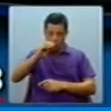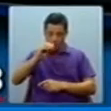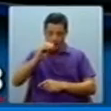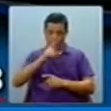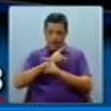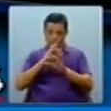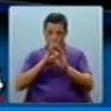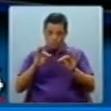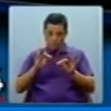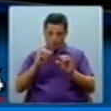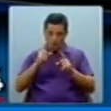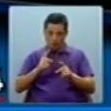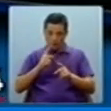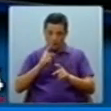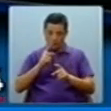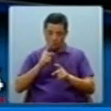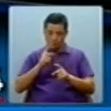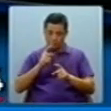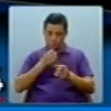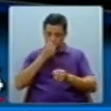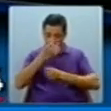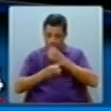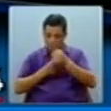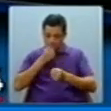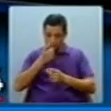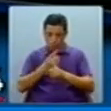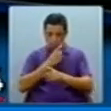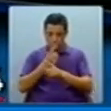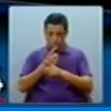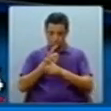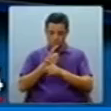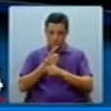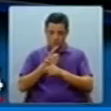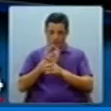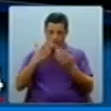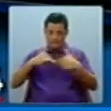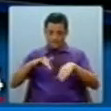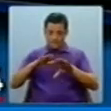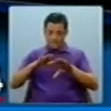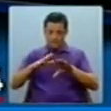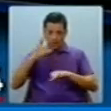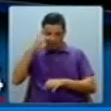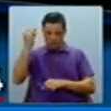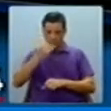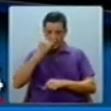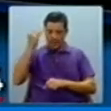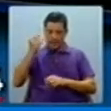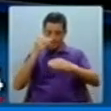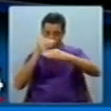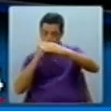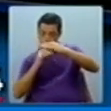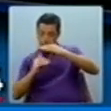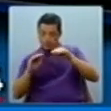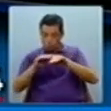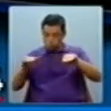explicar algumas das coisas que nós encontramos em Caronte, mas também lança a ideia de que por baixo da superfície de Caronte